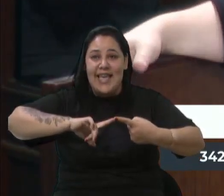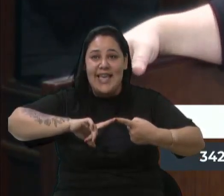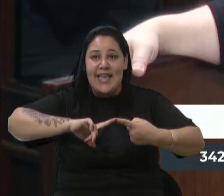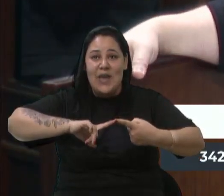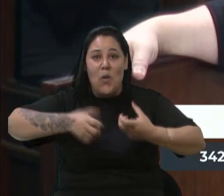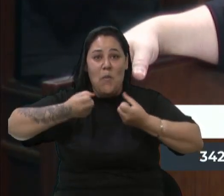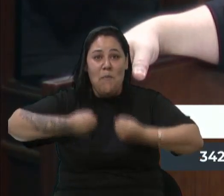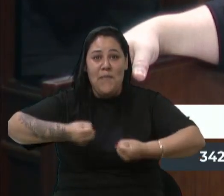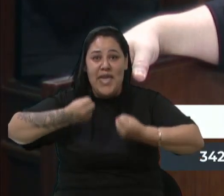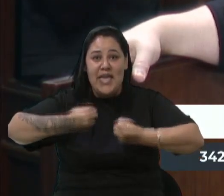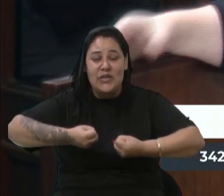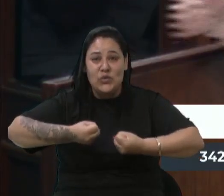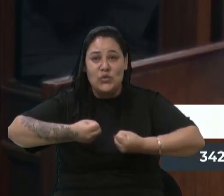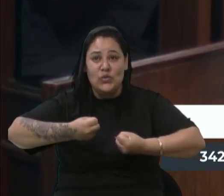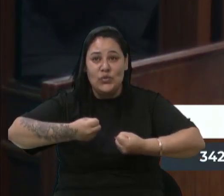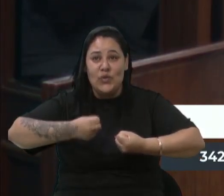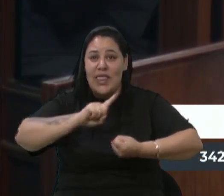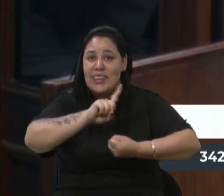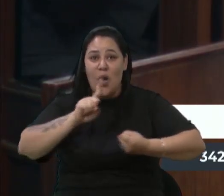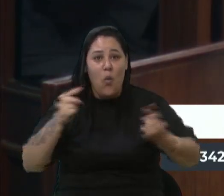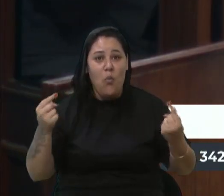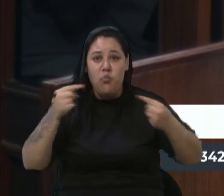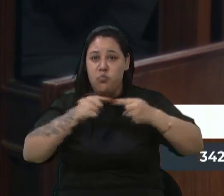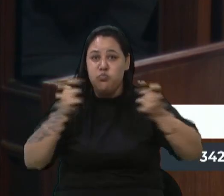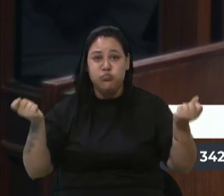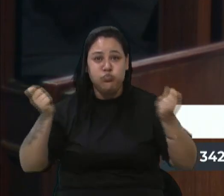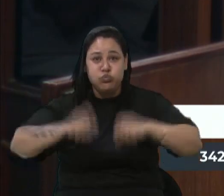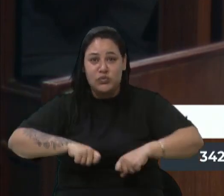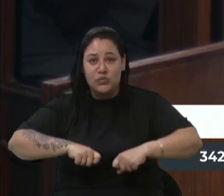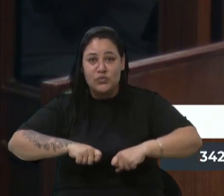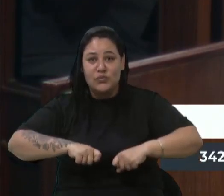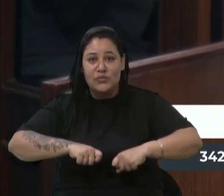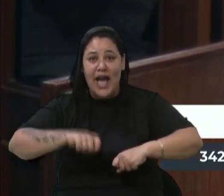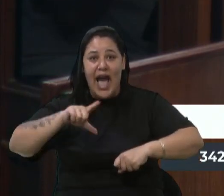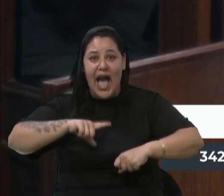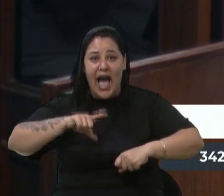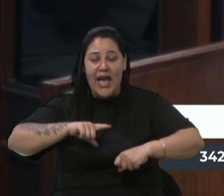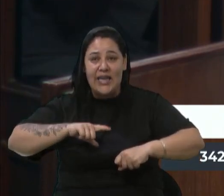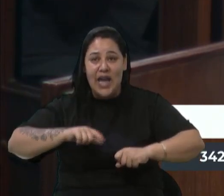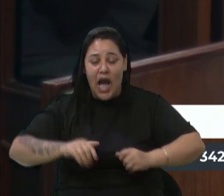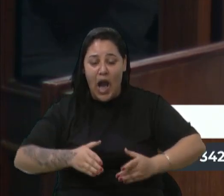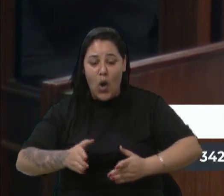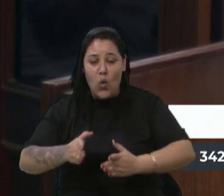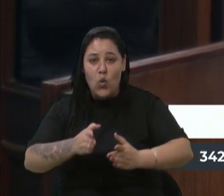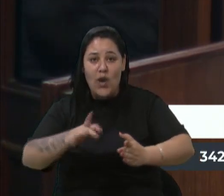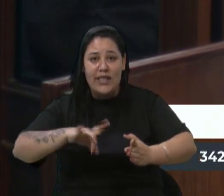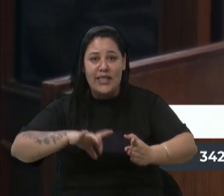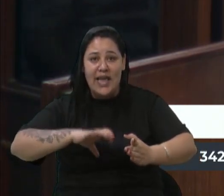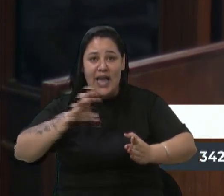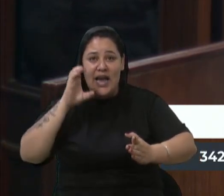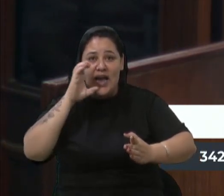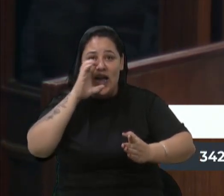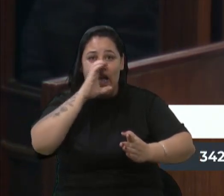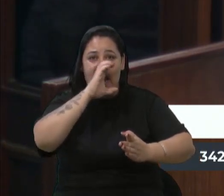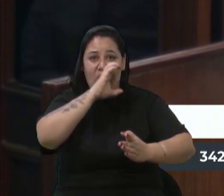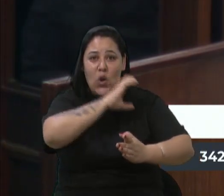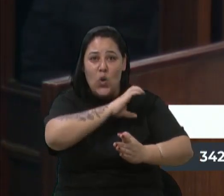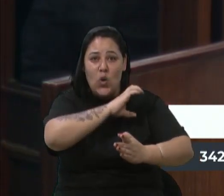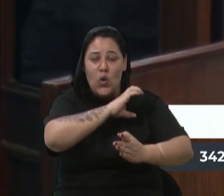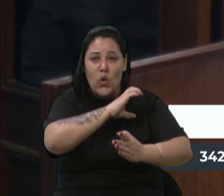a capacidade, e a pista, ela acaba com o calor, ele vai ter que segurar na serra, ela vai enrugar